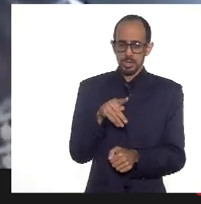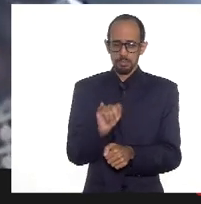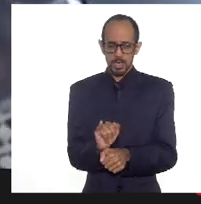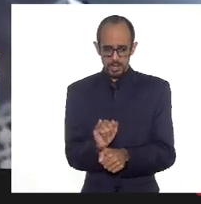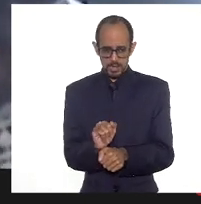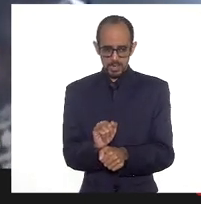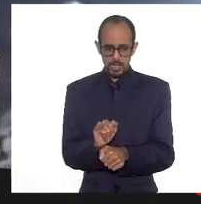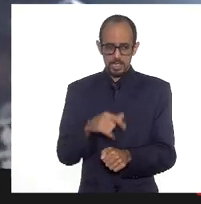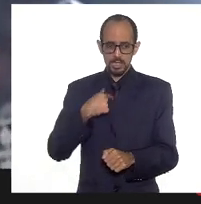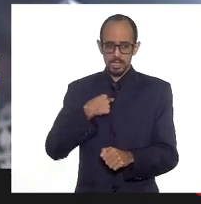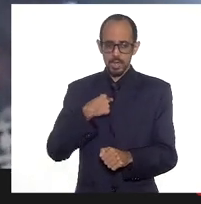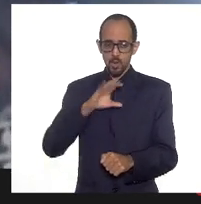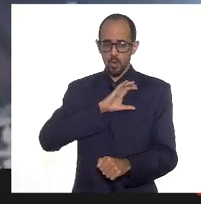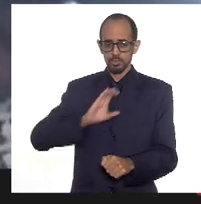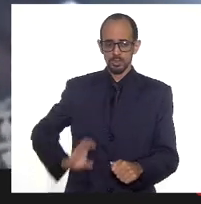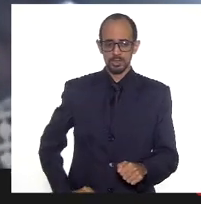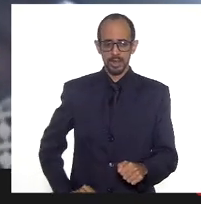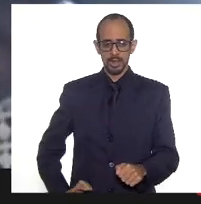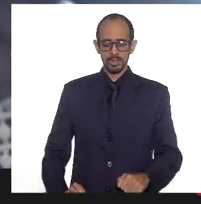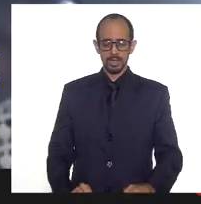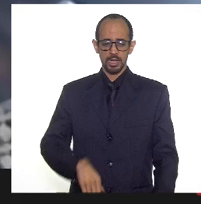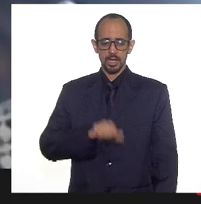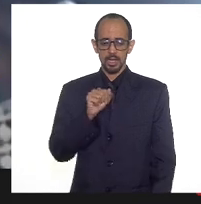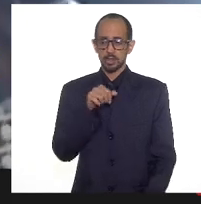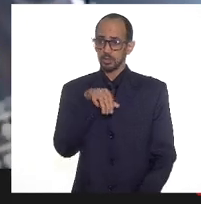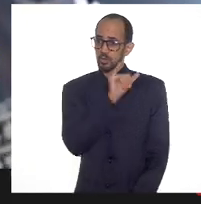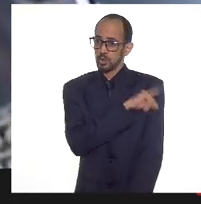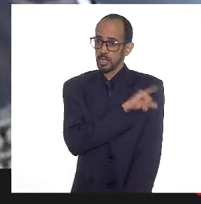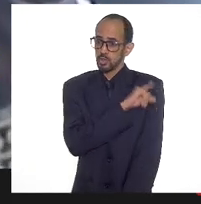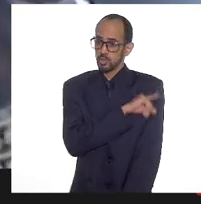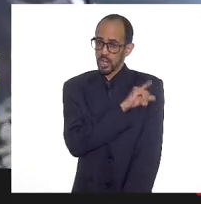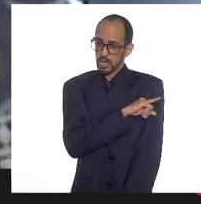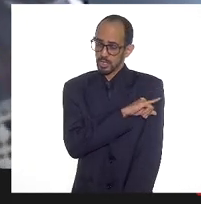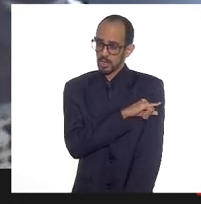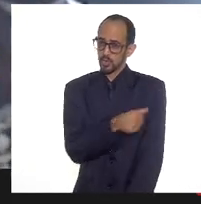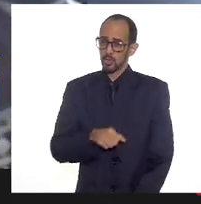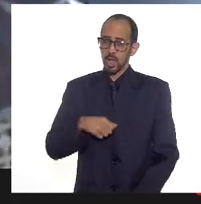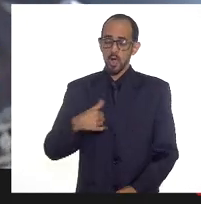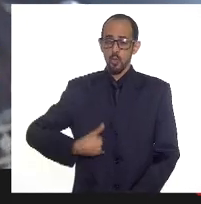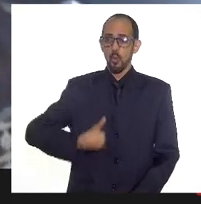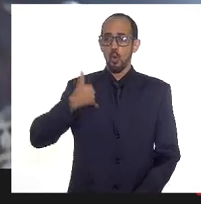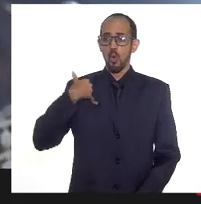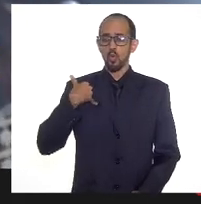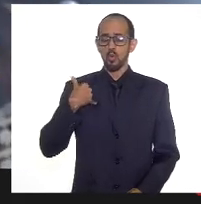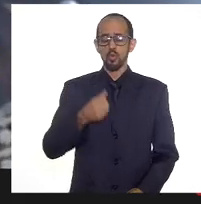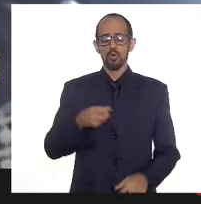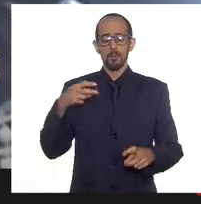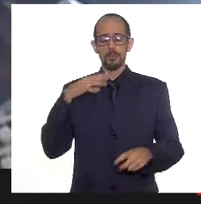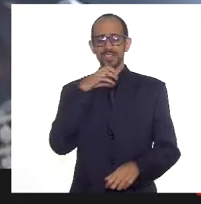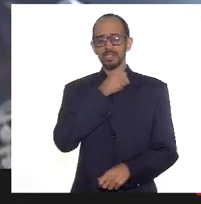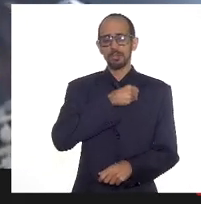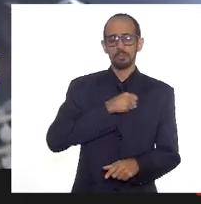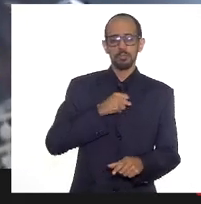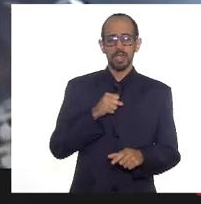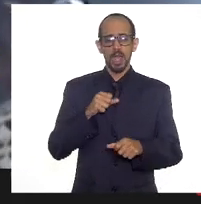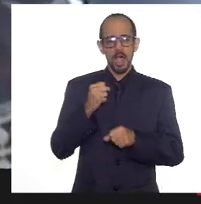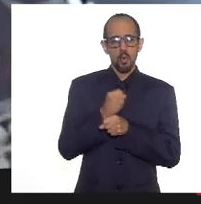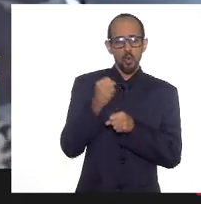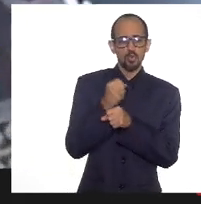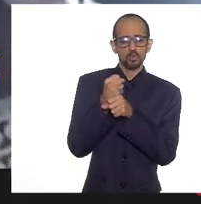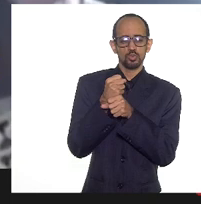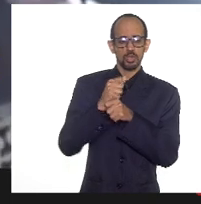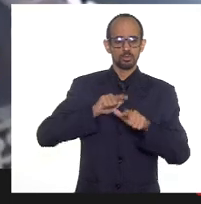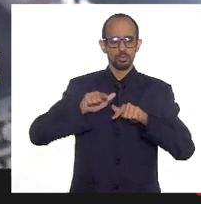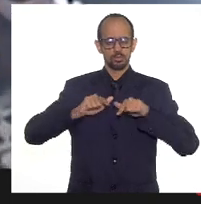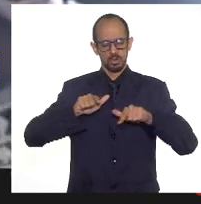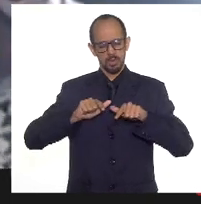fluminense, é um orgulho ver a construção deste trabalho, né? Eu acho que é um